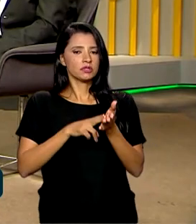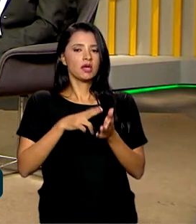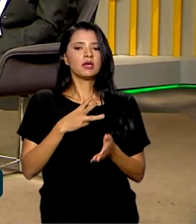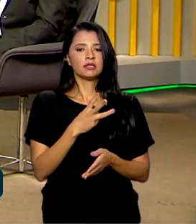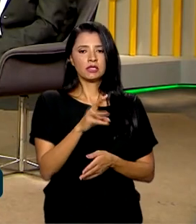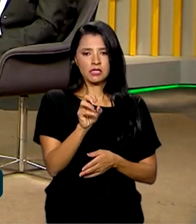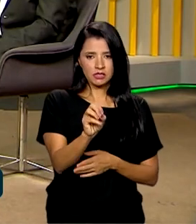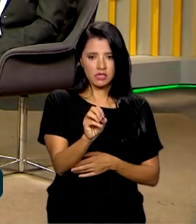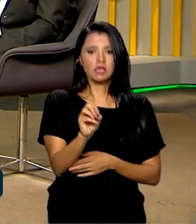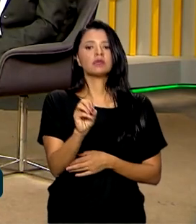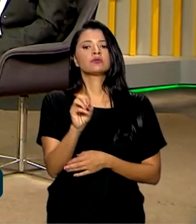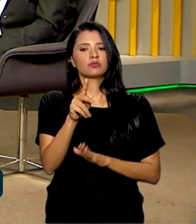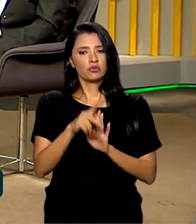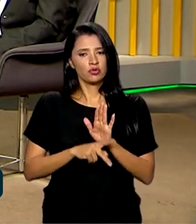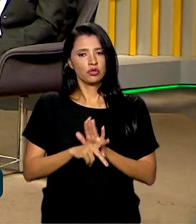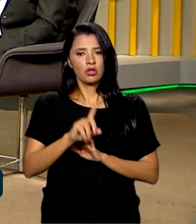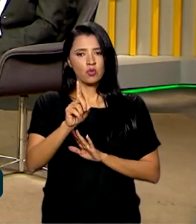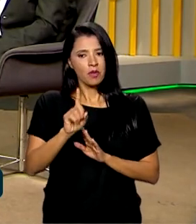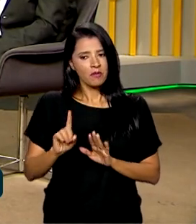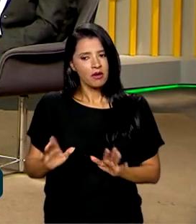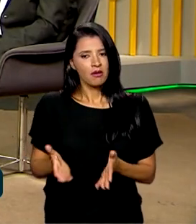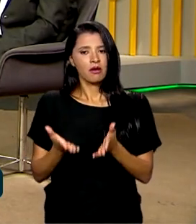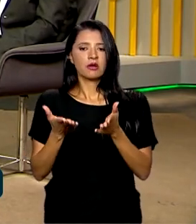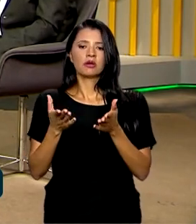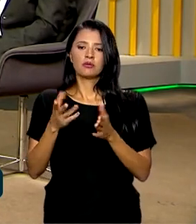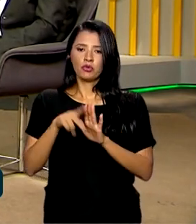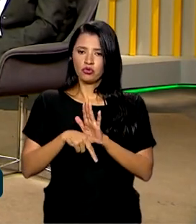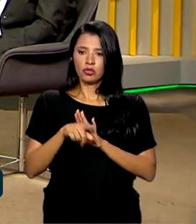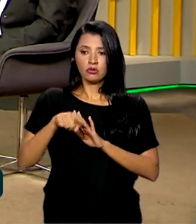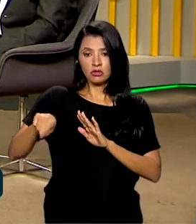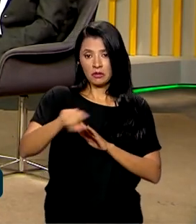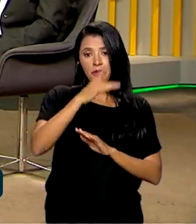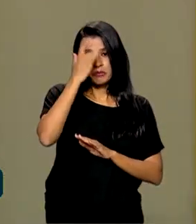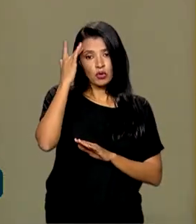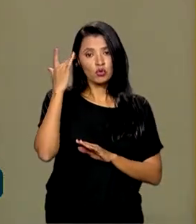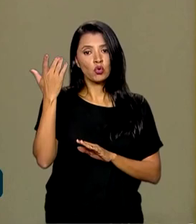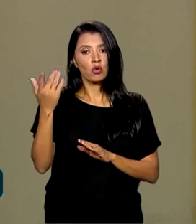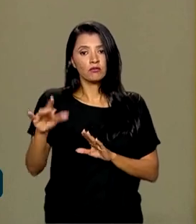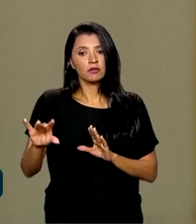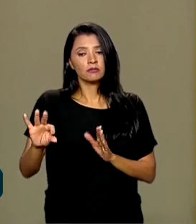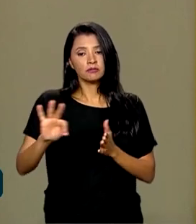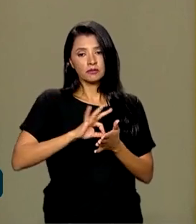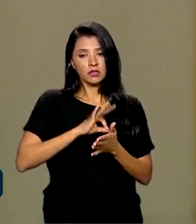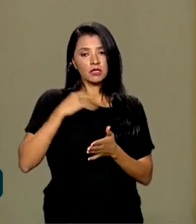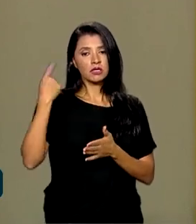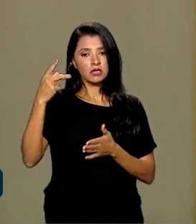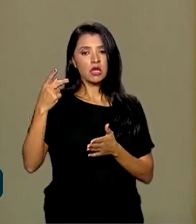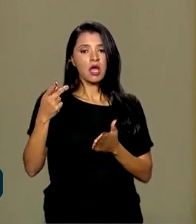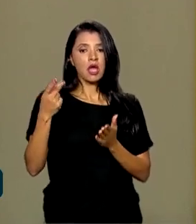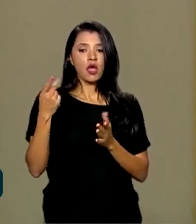iniciativas, não é para desenvolvimento de projetos. Essas pessoas vão encaminhar para a gente, né, o seu portfólio,